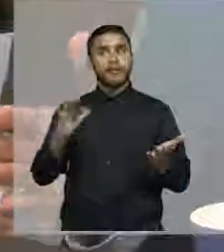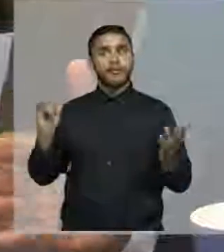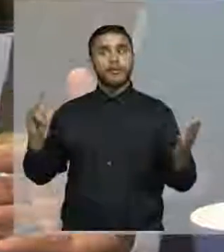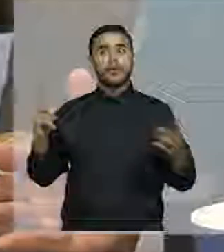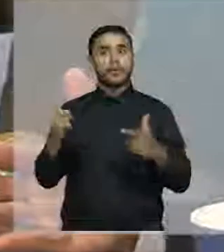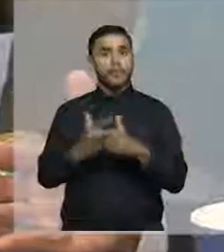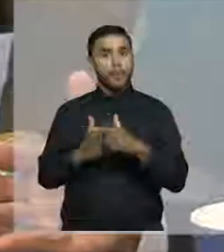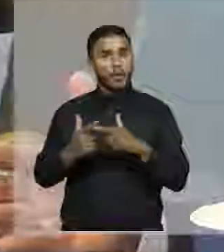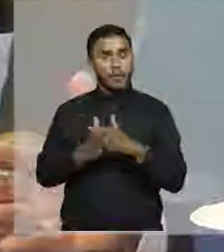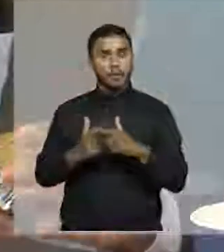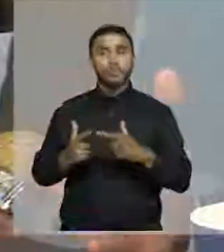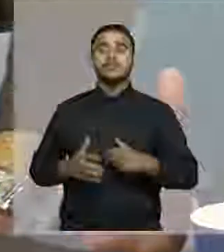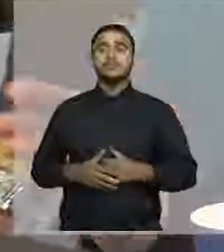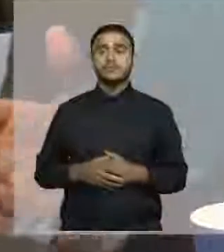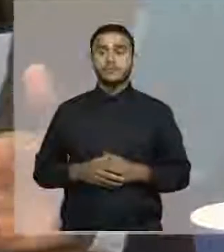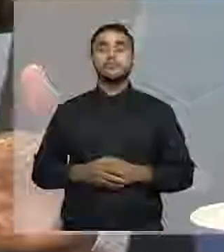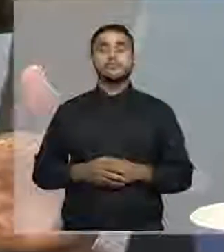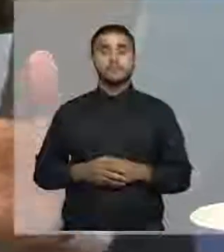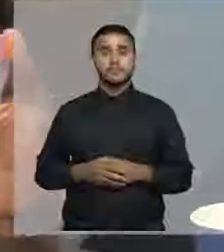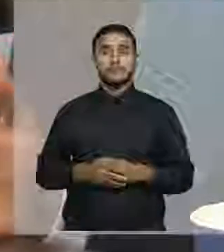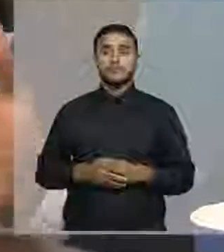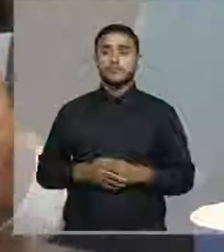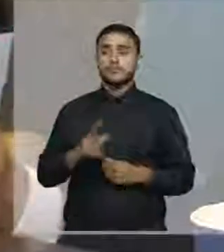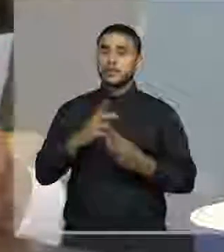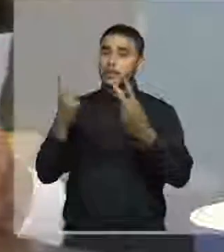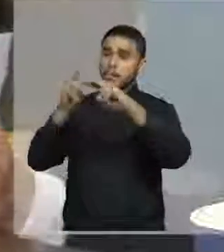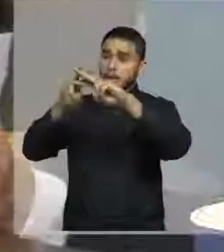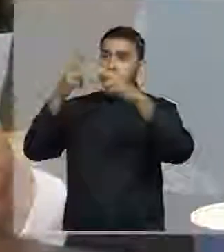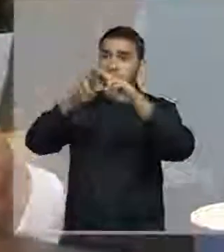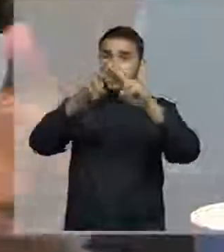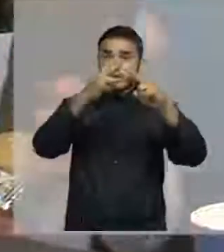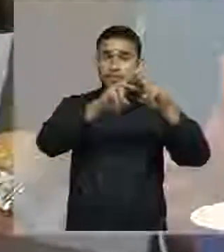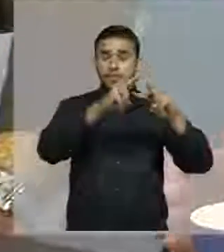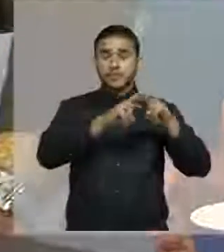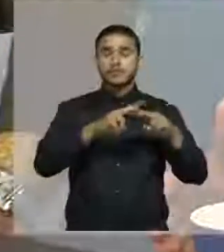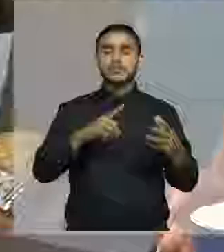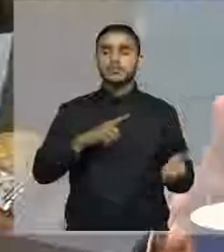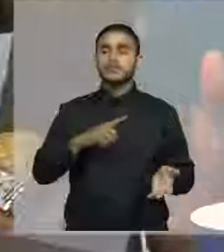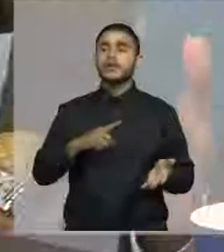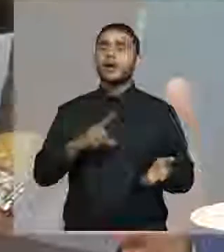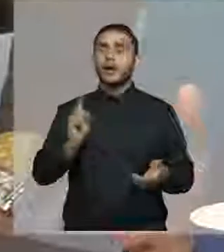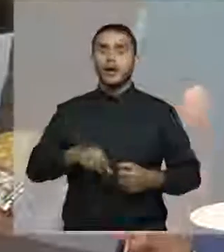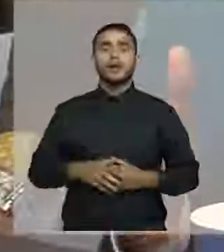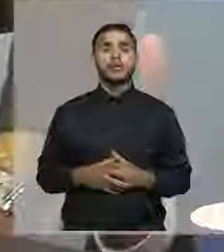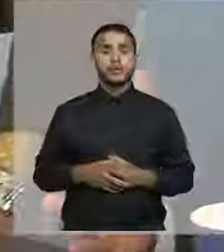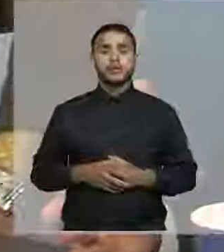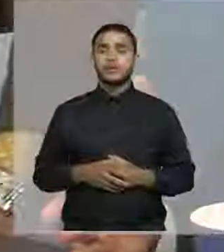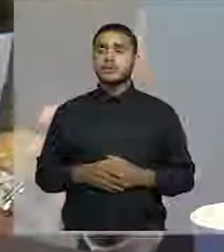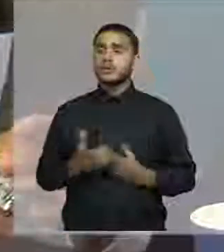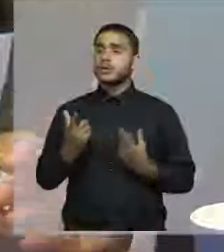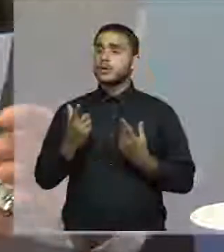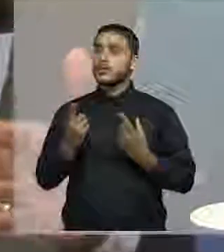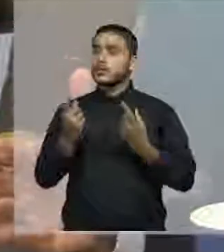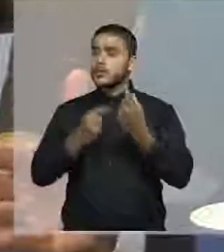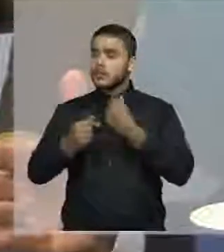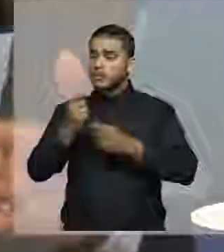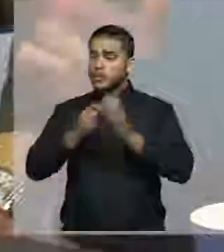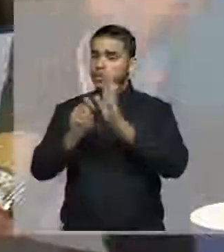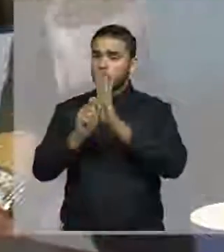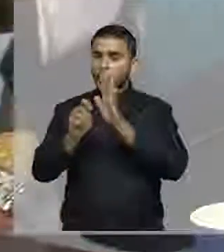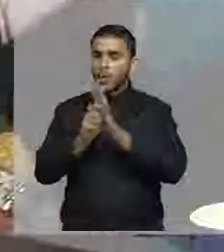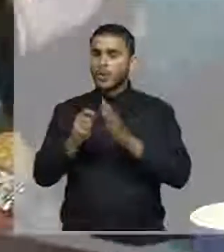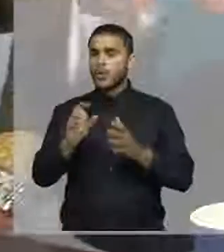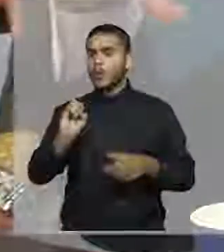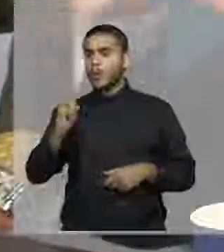impacto financeiro, isso poderia, inclusive, resultar em algumas prisões e, inclusive, na apreensão de algum material que auxiliasse